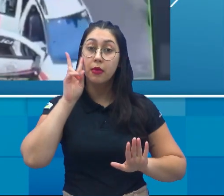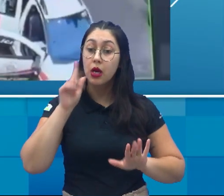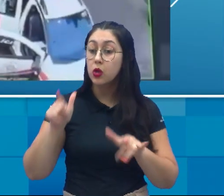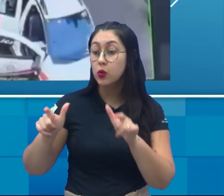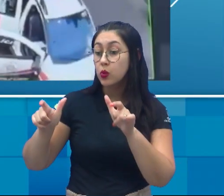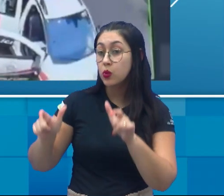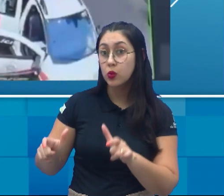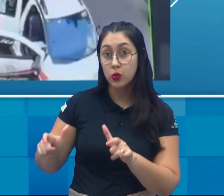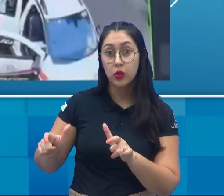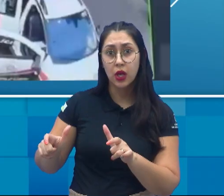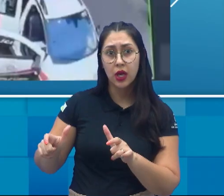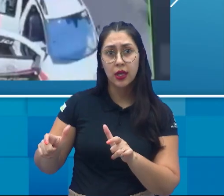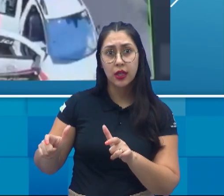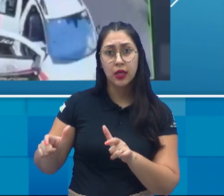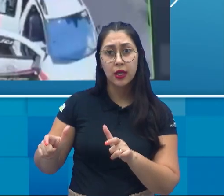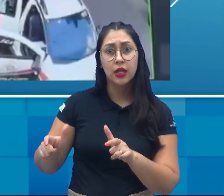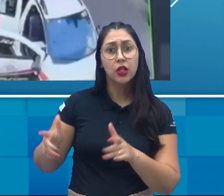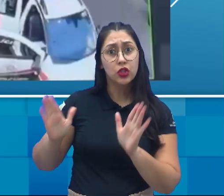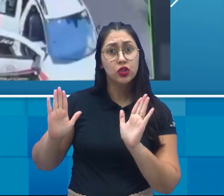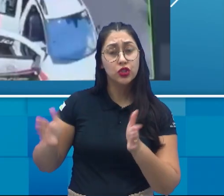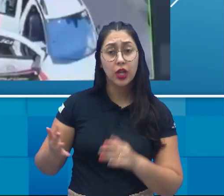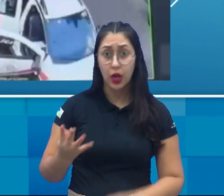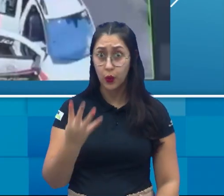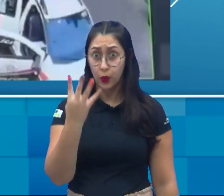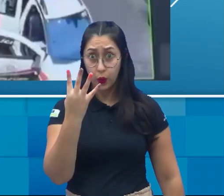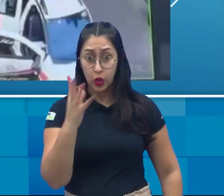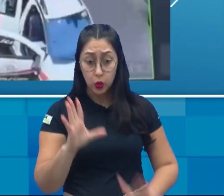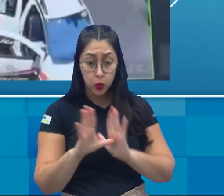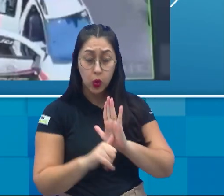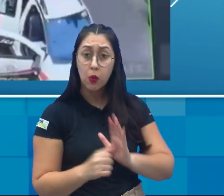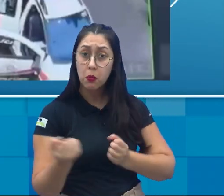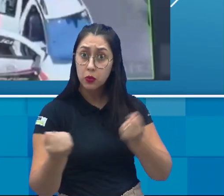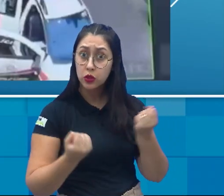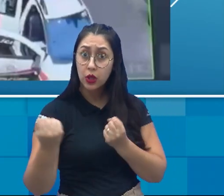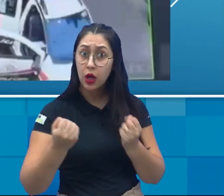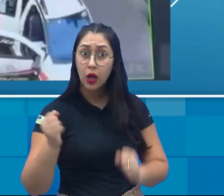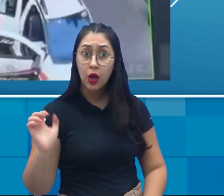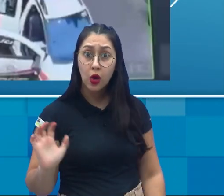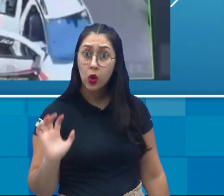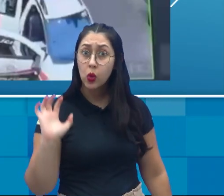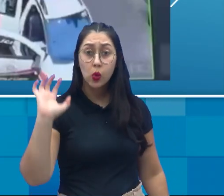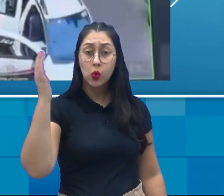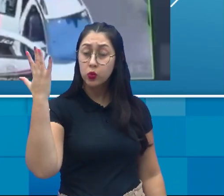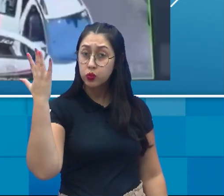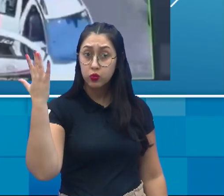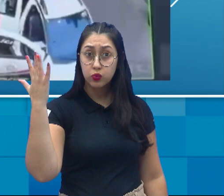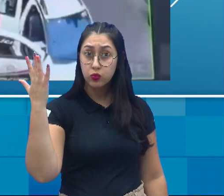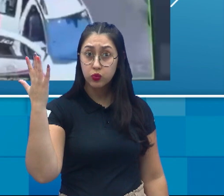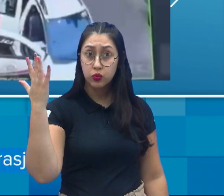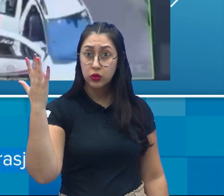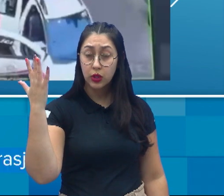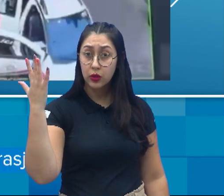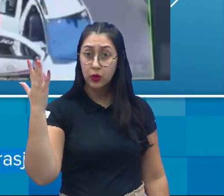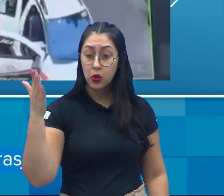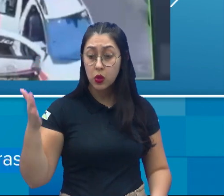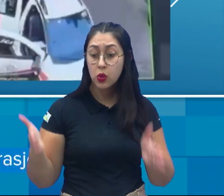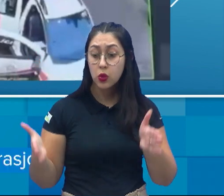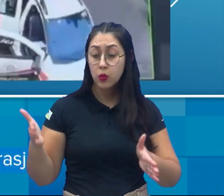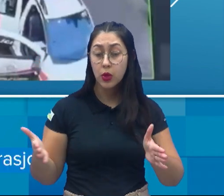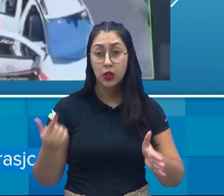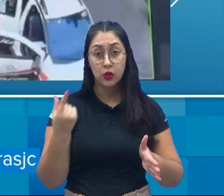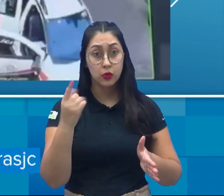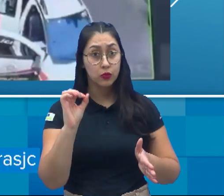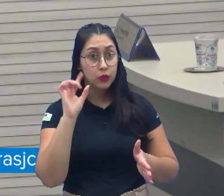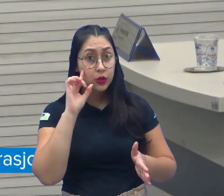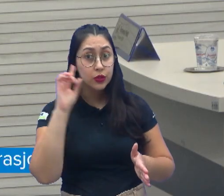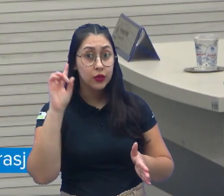local, quatro furtos de veículos ocorreram em 10 dias. Então, quando a gente